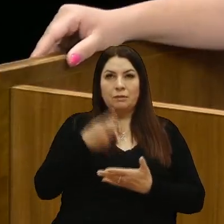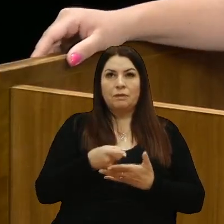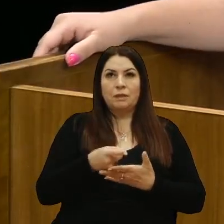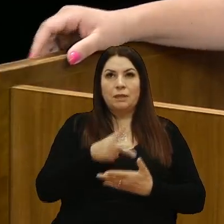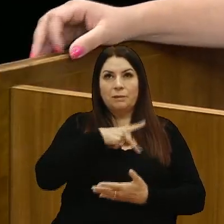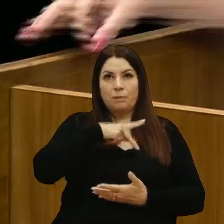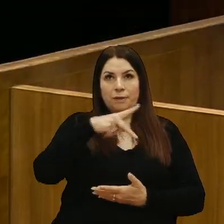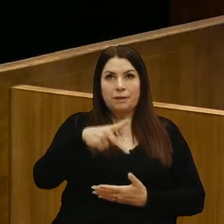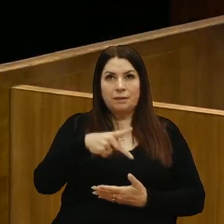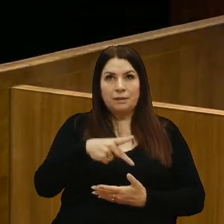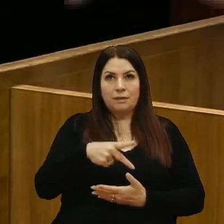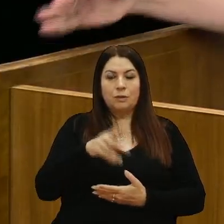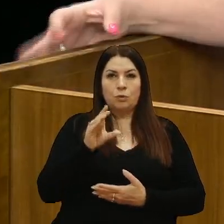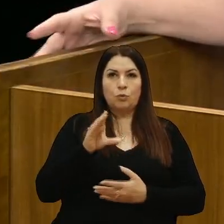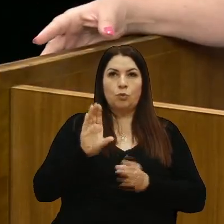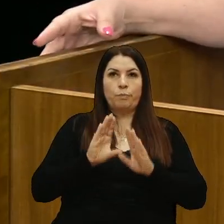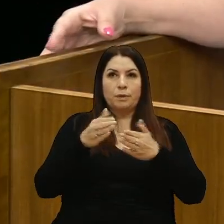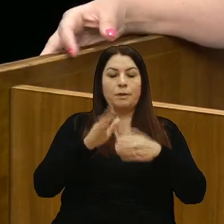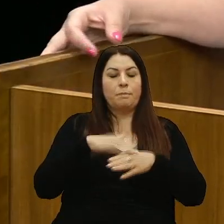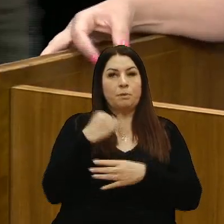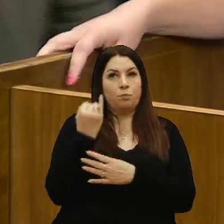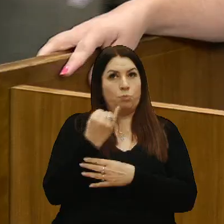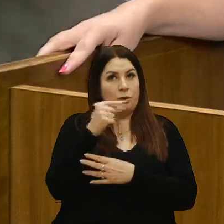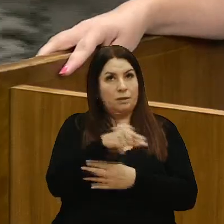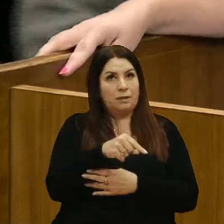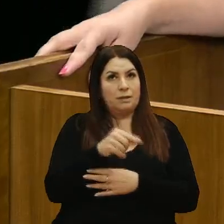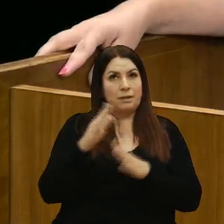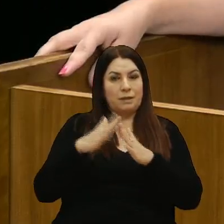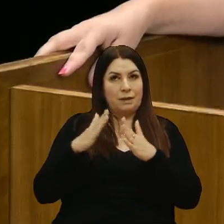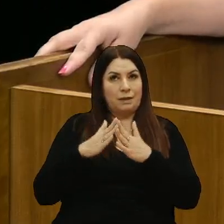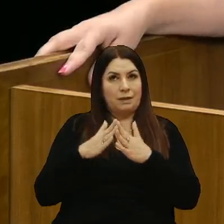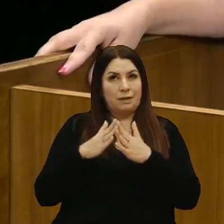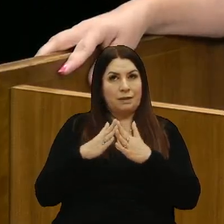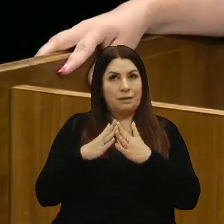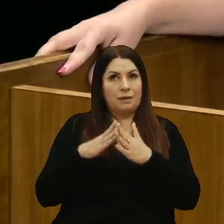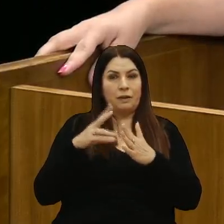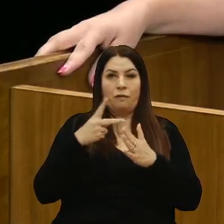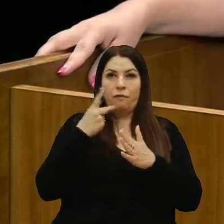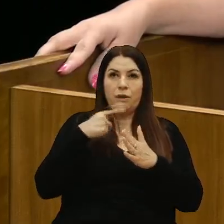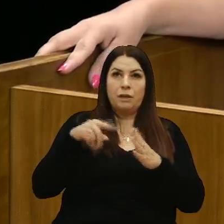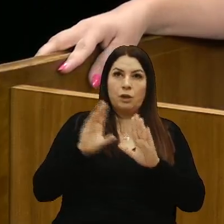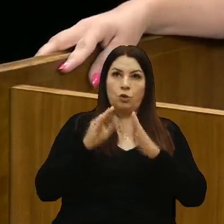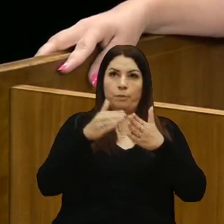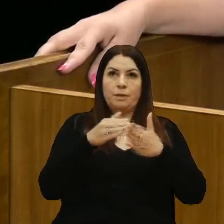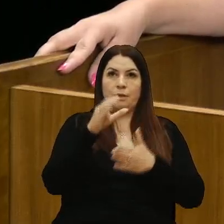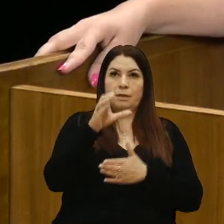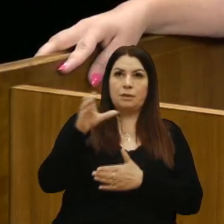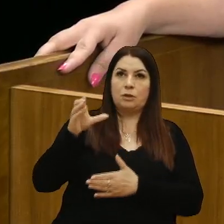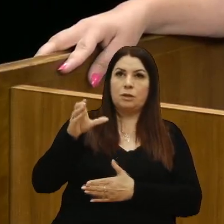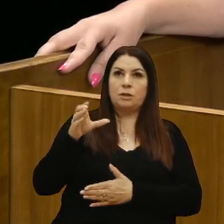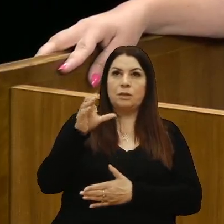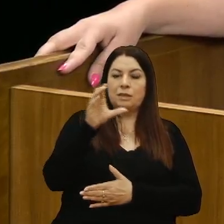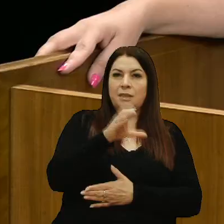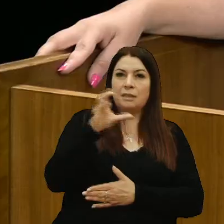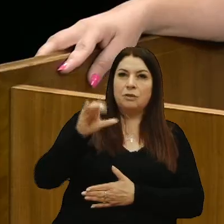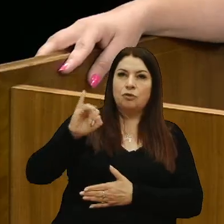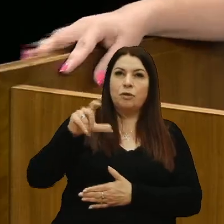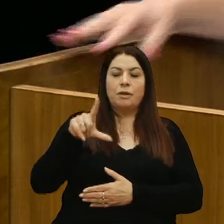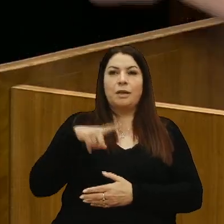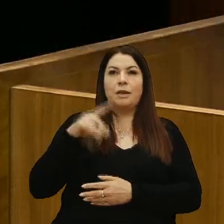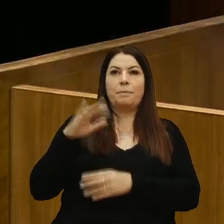é presidente da comissão mais importante dessa casa, que vivem dizendo que a comissão CCJL é a mais importante,